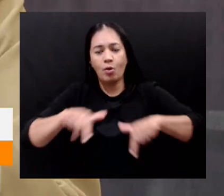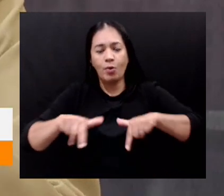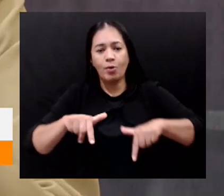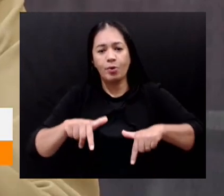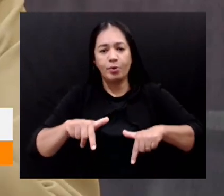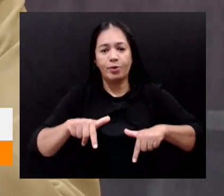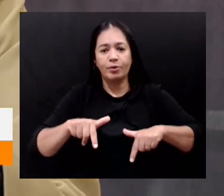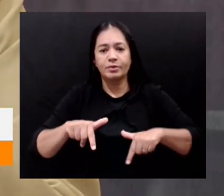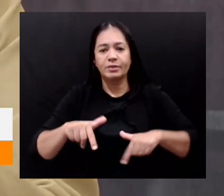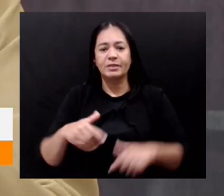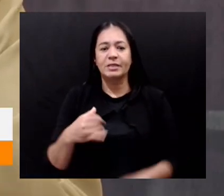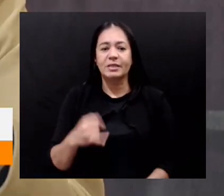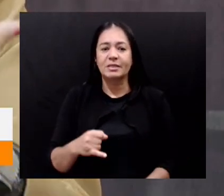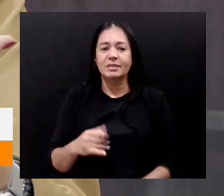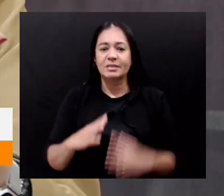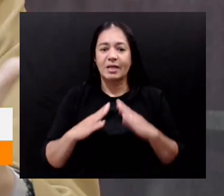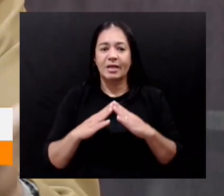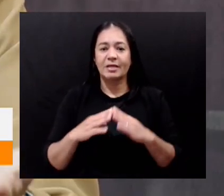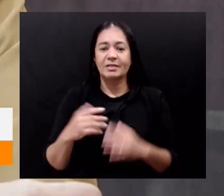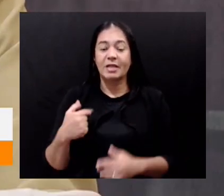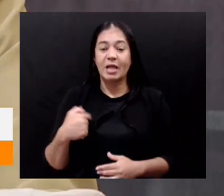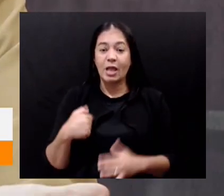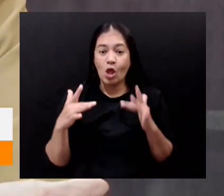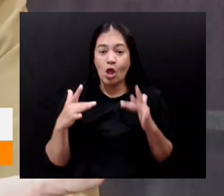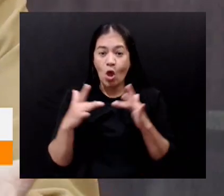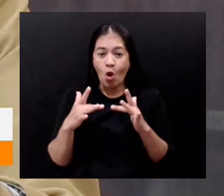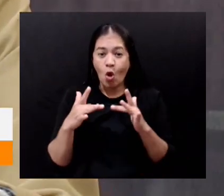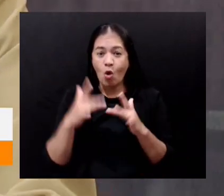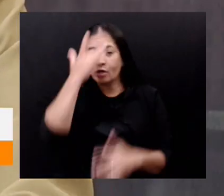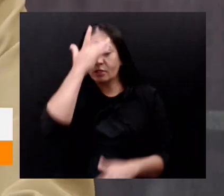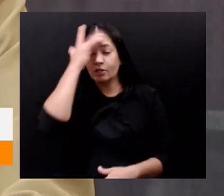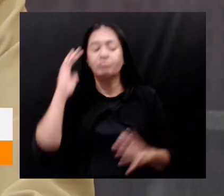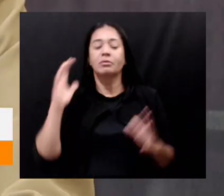casa eu não teria contato com pessoas fantásticas que eu aprendi por